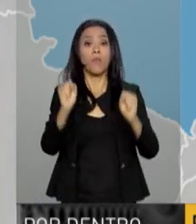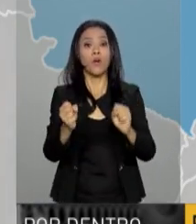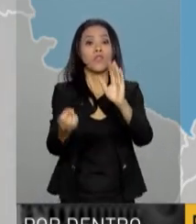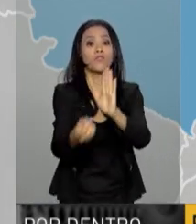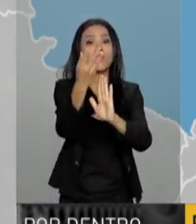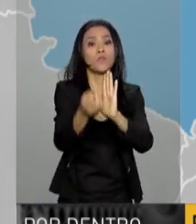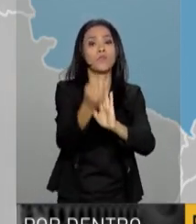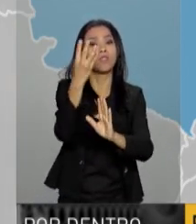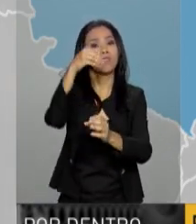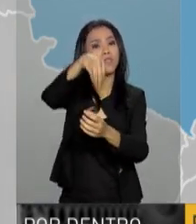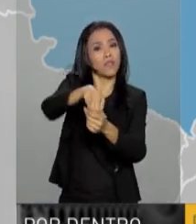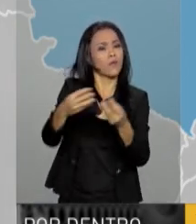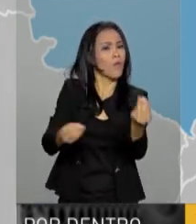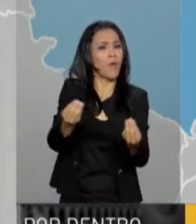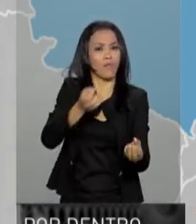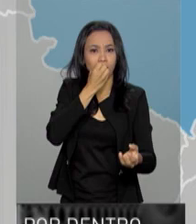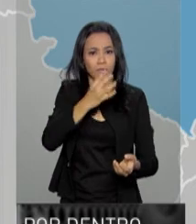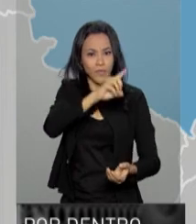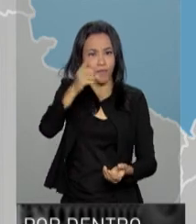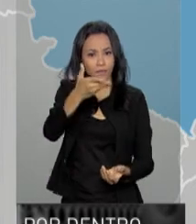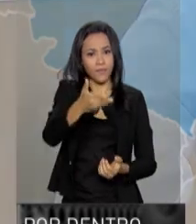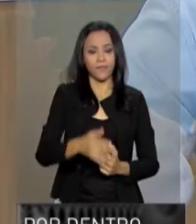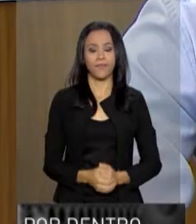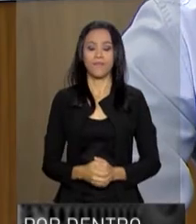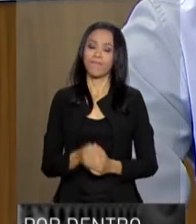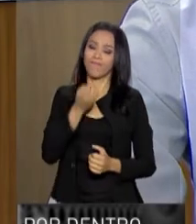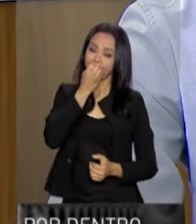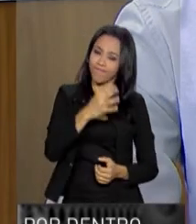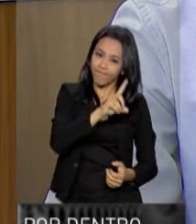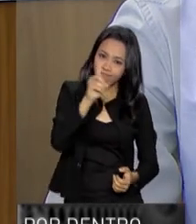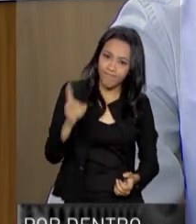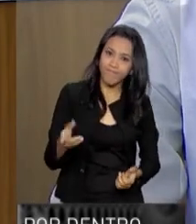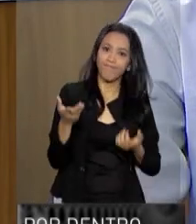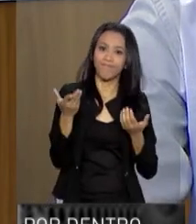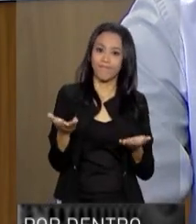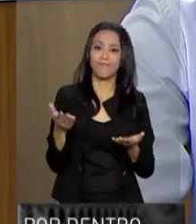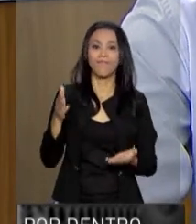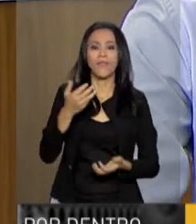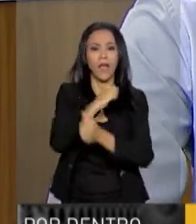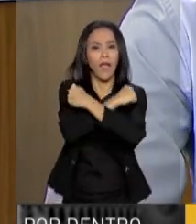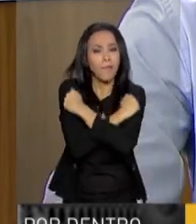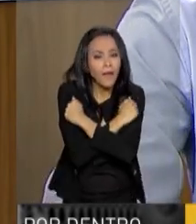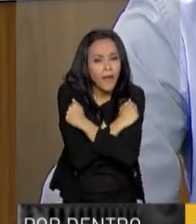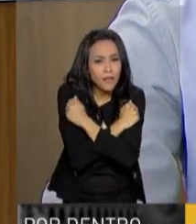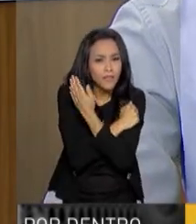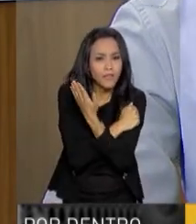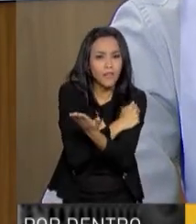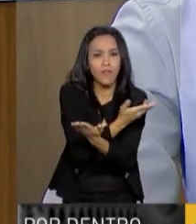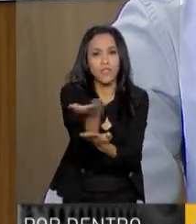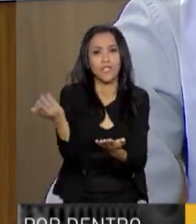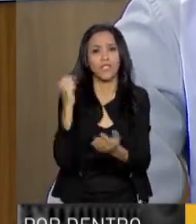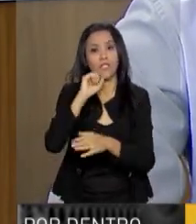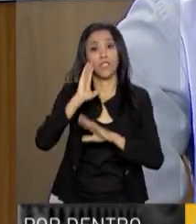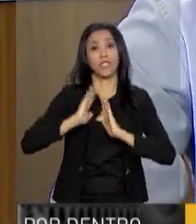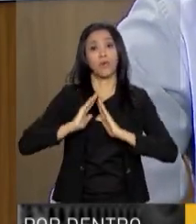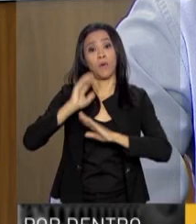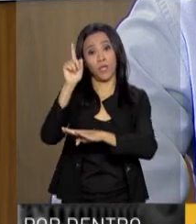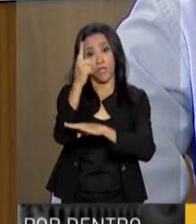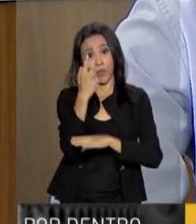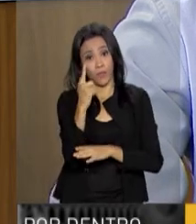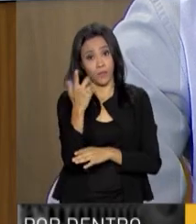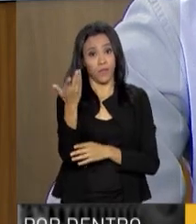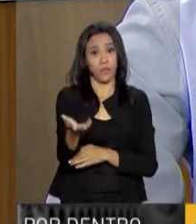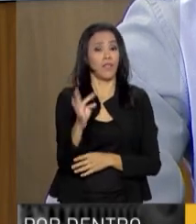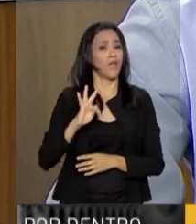instituição bom dia bom dia rubens não abraça todos vocês a de goiano goiás a todos os ouvintes da